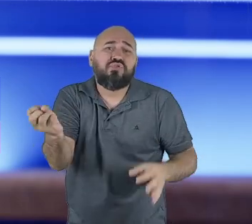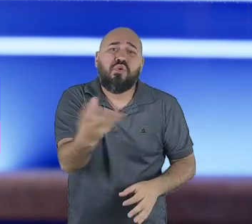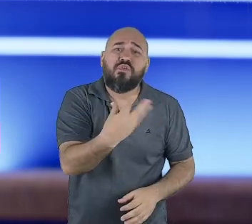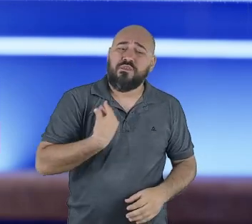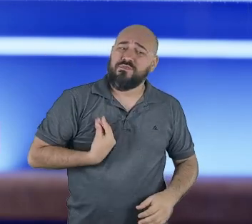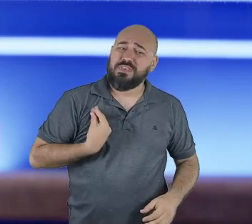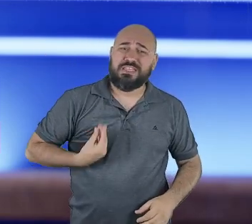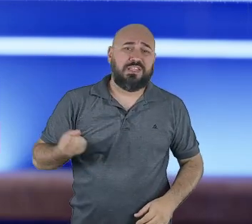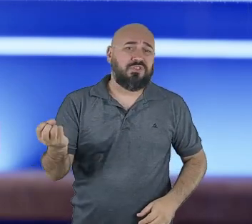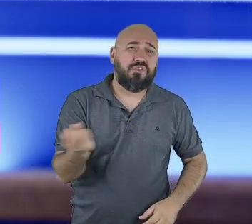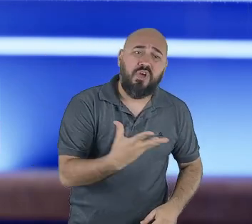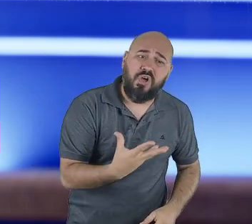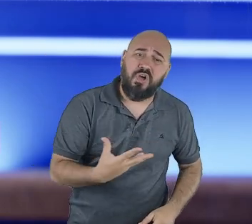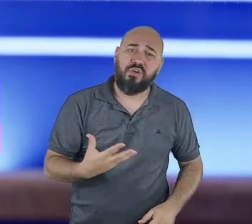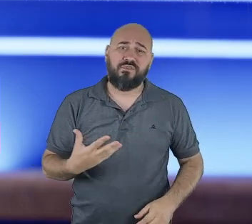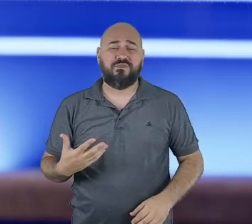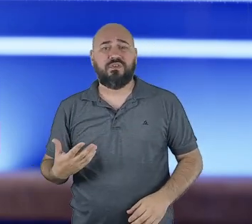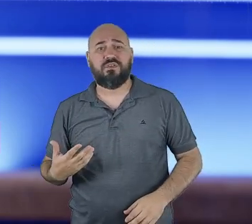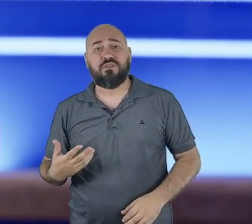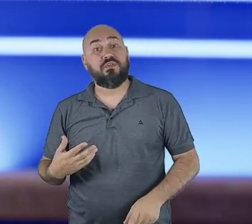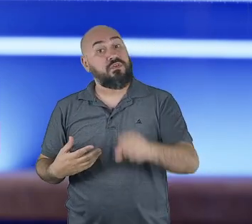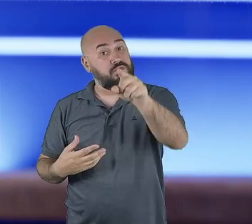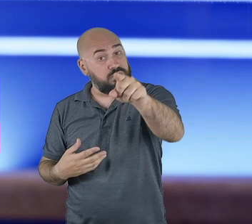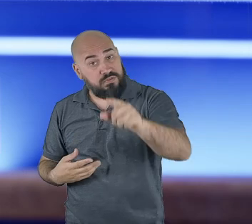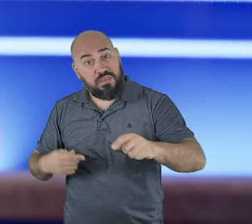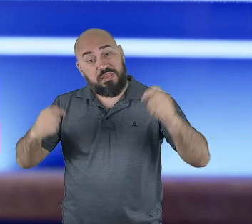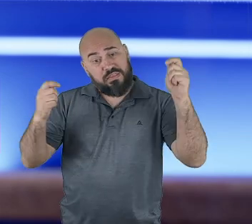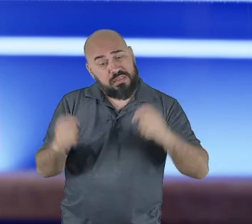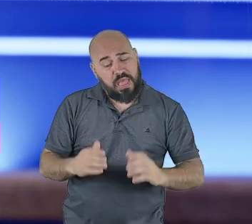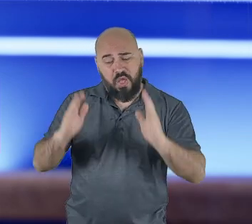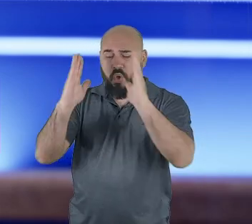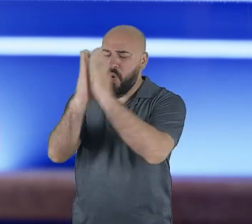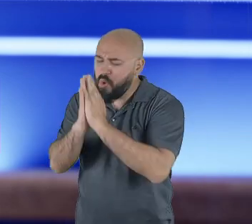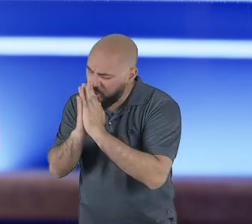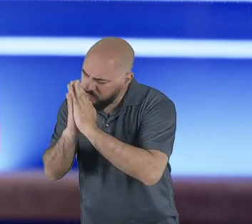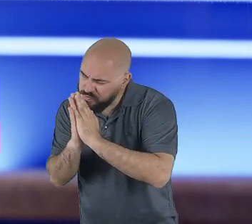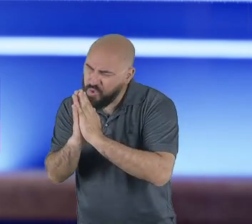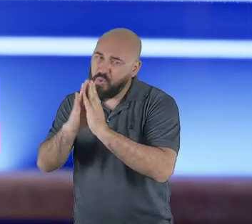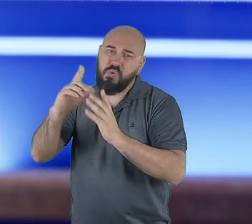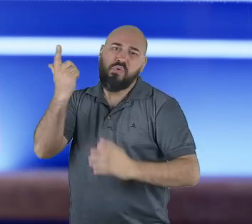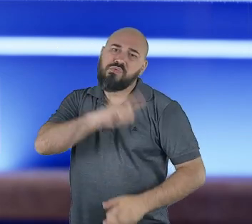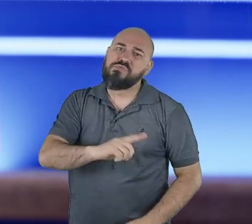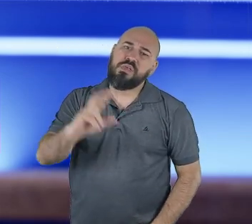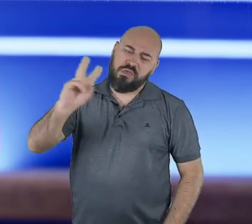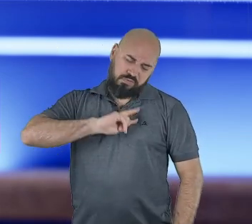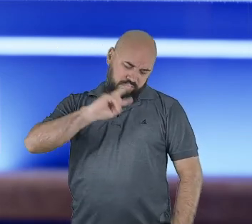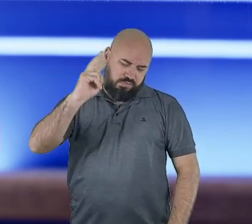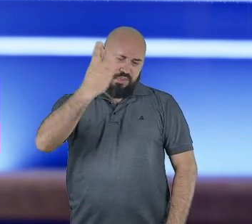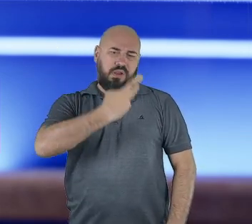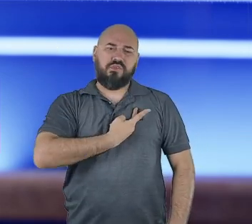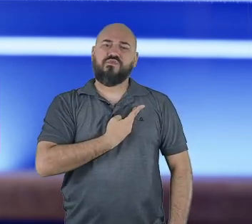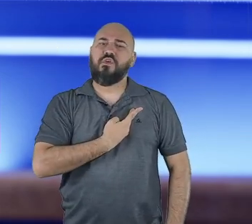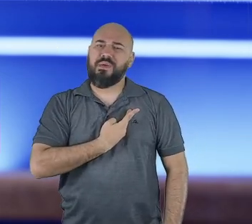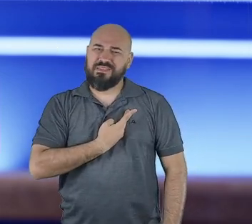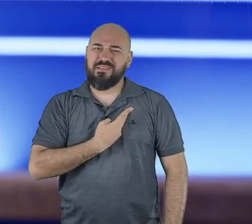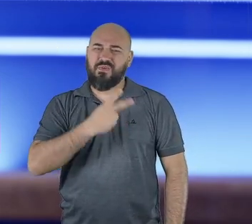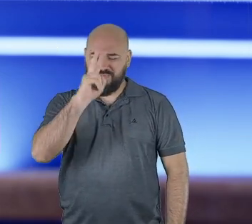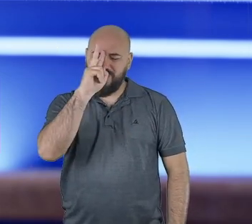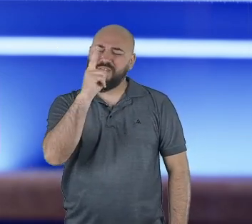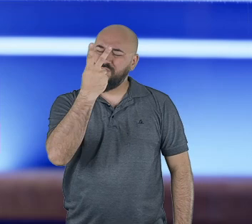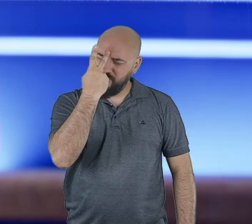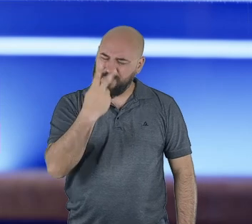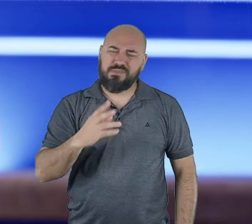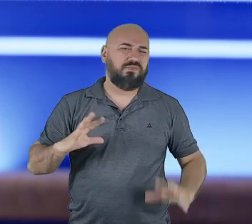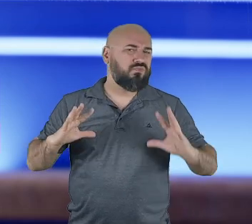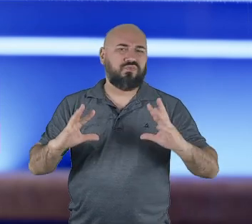história. Você está à distância de uma oração da transformação que Deus tem para a sua vida.